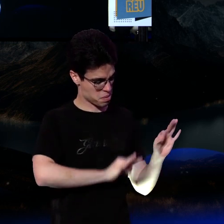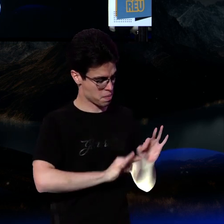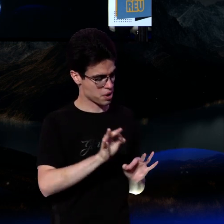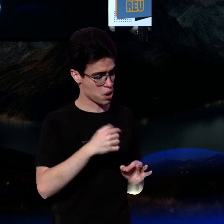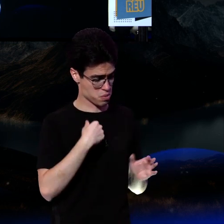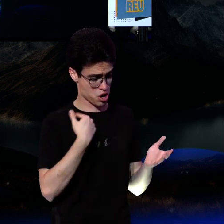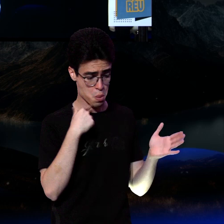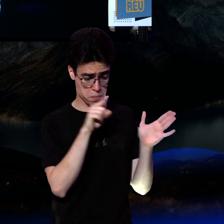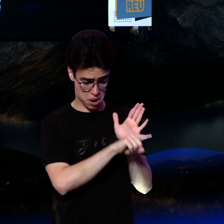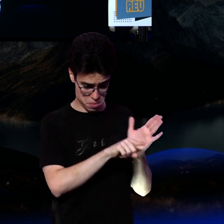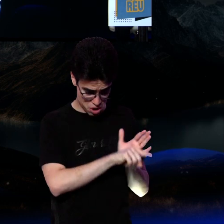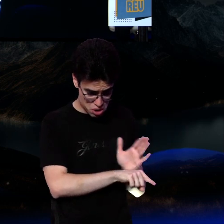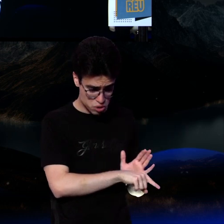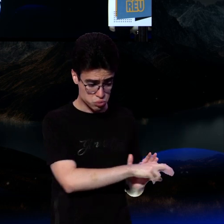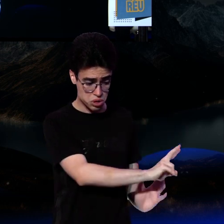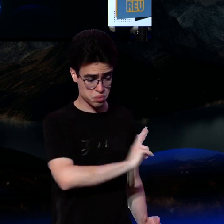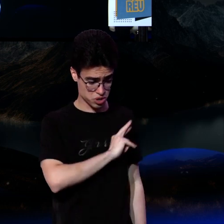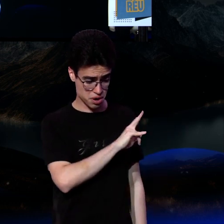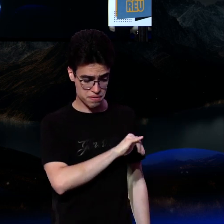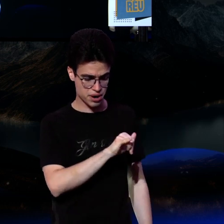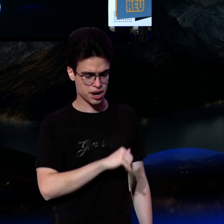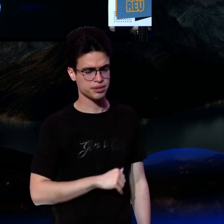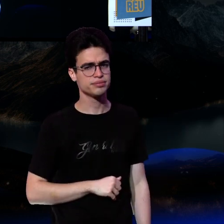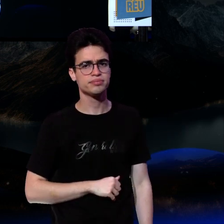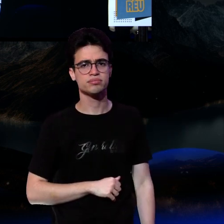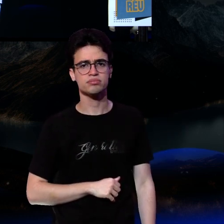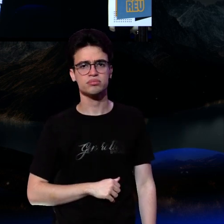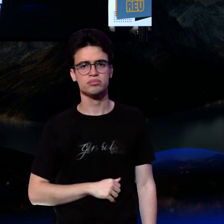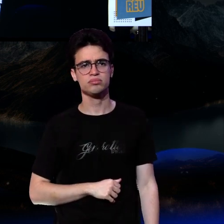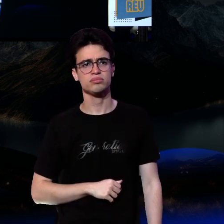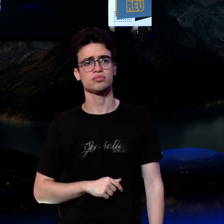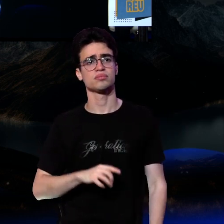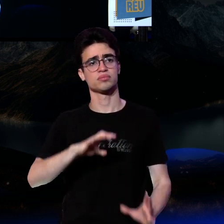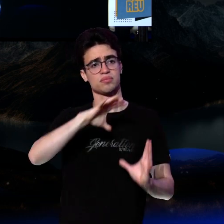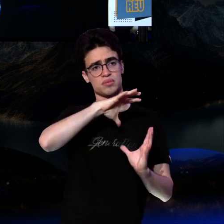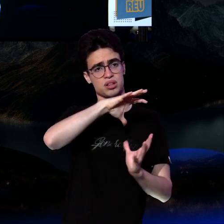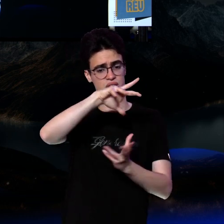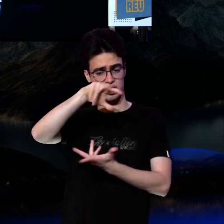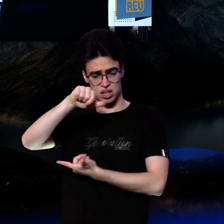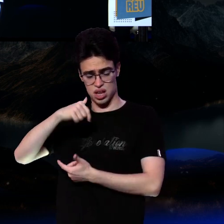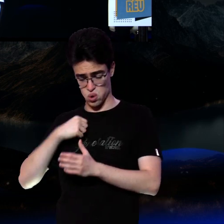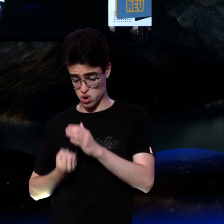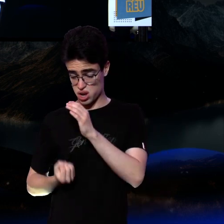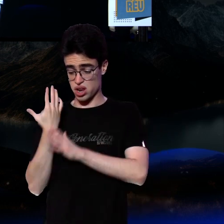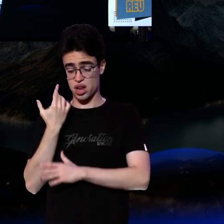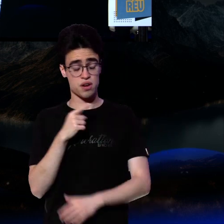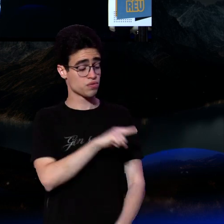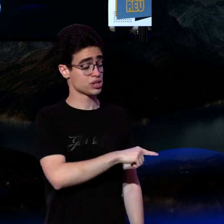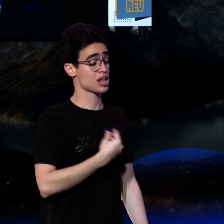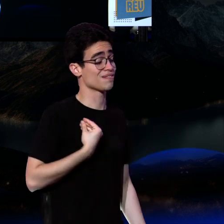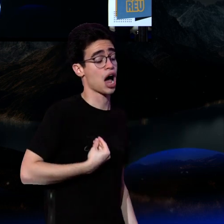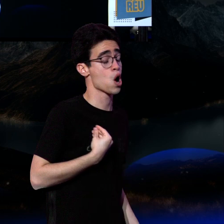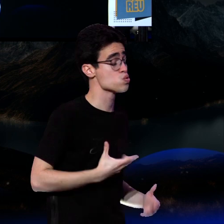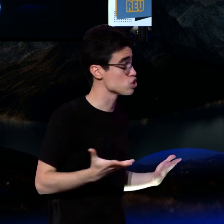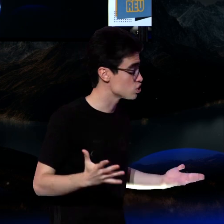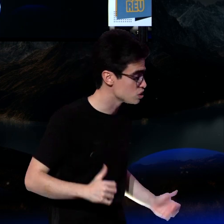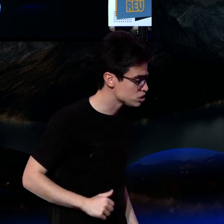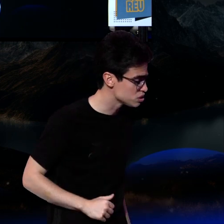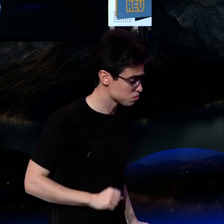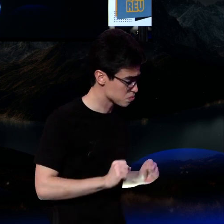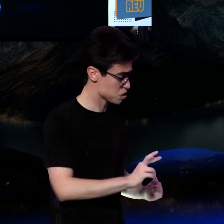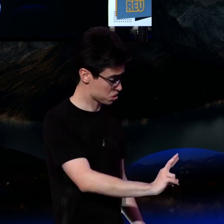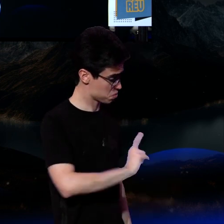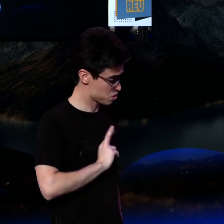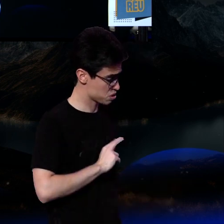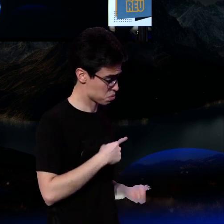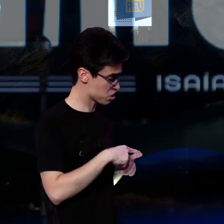me responderá. Onde você estava quando eu lancei os alicerces da terra? Responda-me, já que